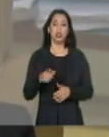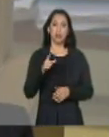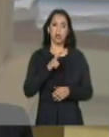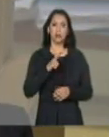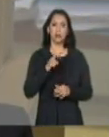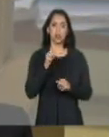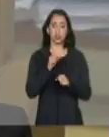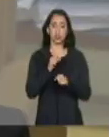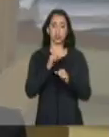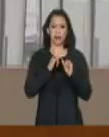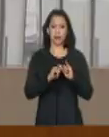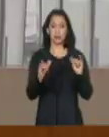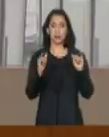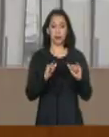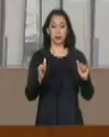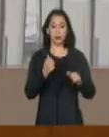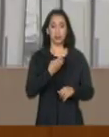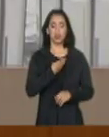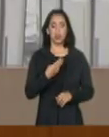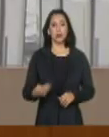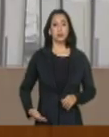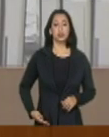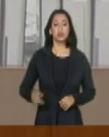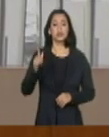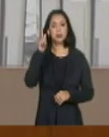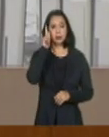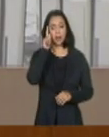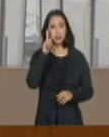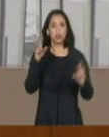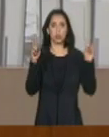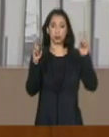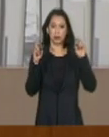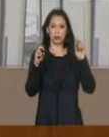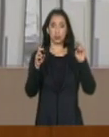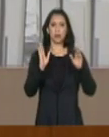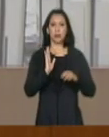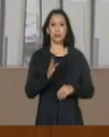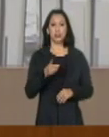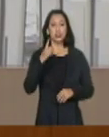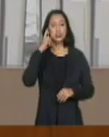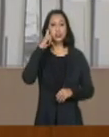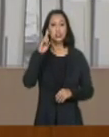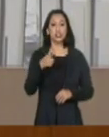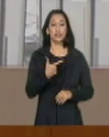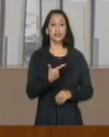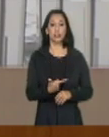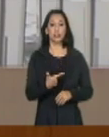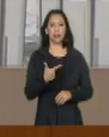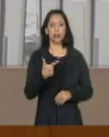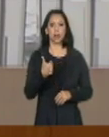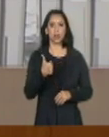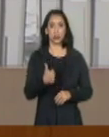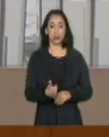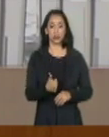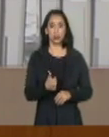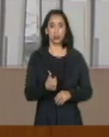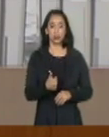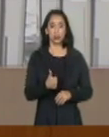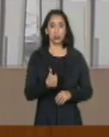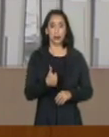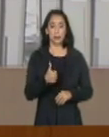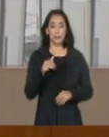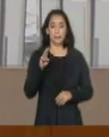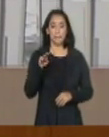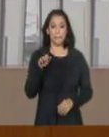ministro Gilmar Mendes, esse é o tema que depois, obviamente, já está pautado para dia 21 de maio, mas